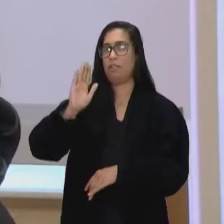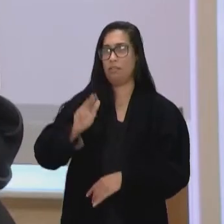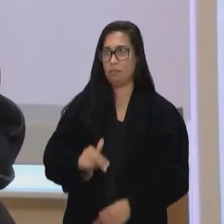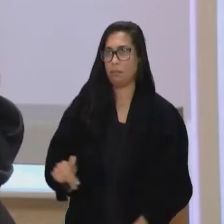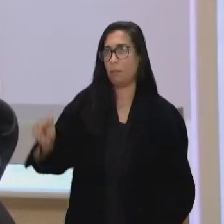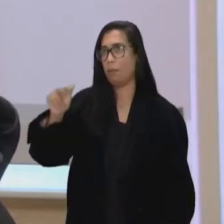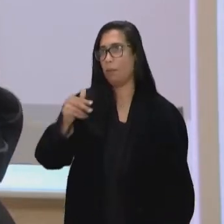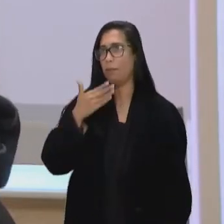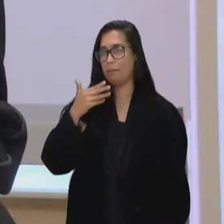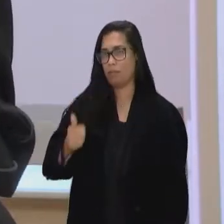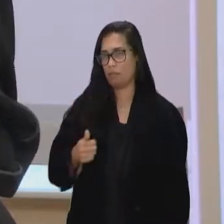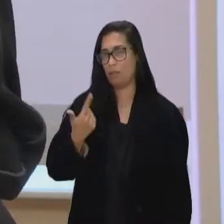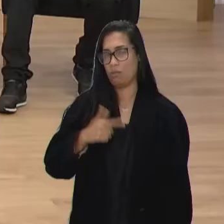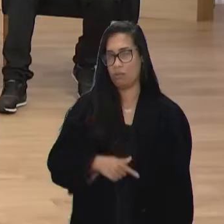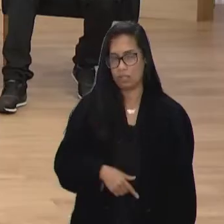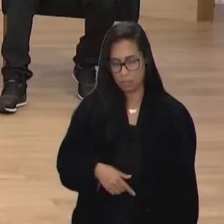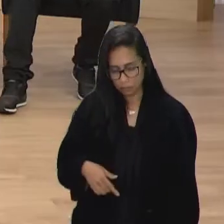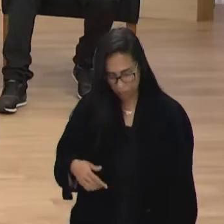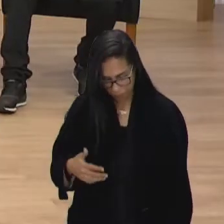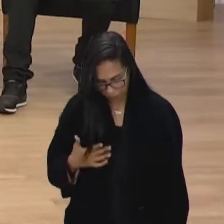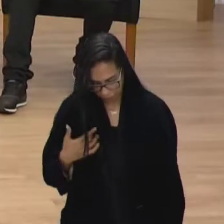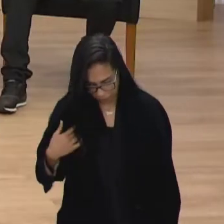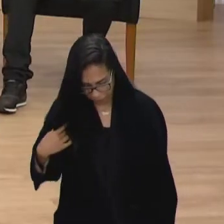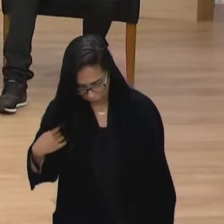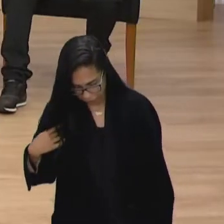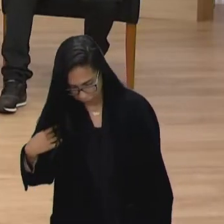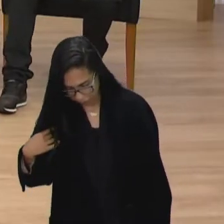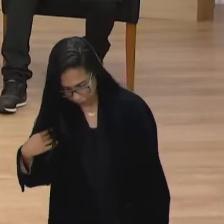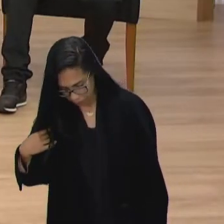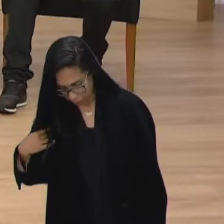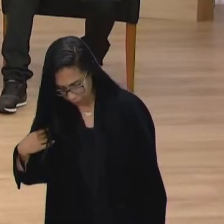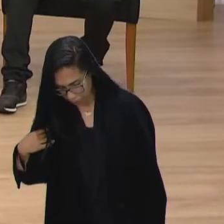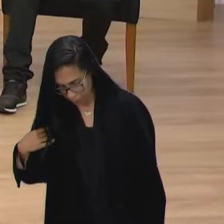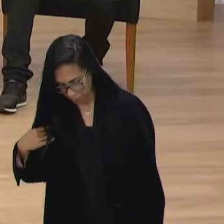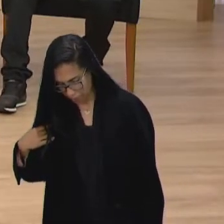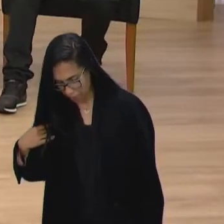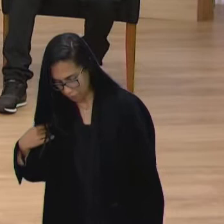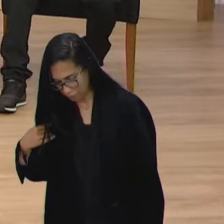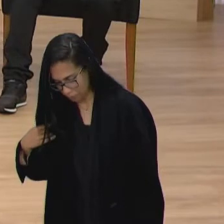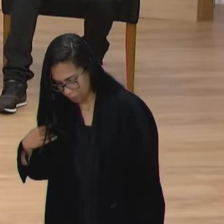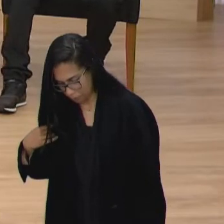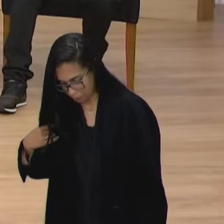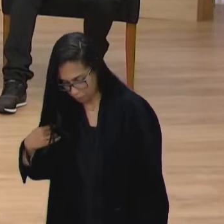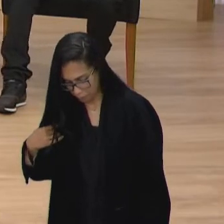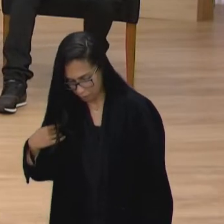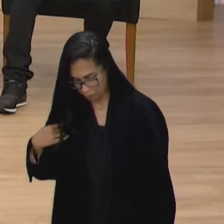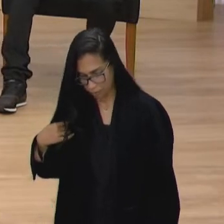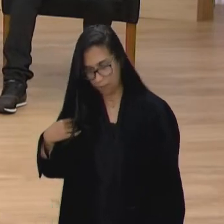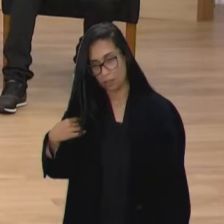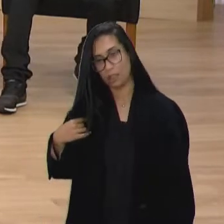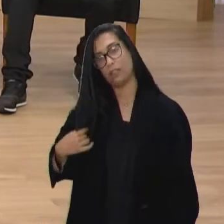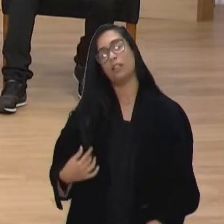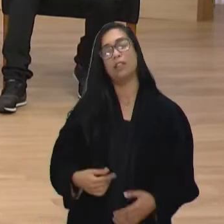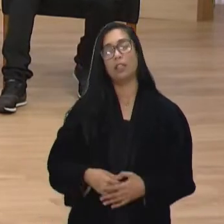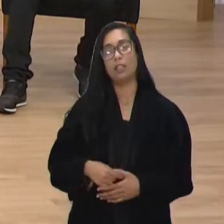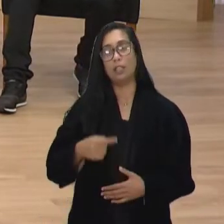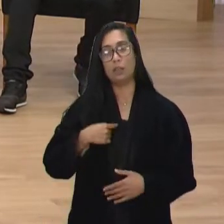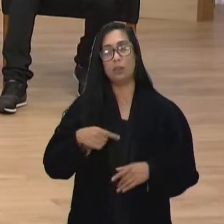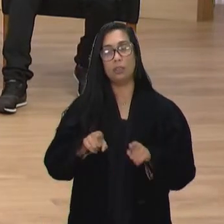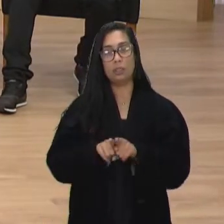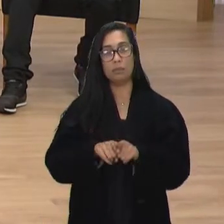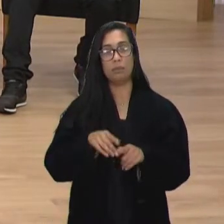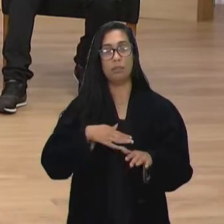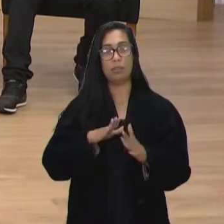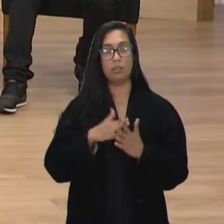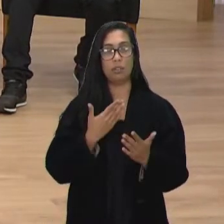com cenários. Ah, entendi. O pessoal com dom artístico, a gente já joga. Fazia isso também na escola. Funciona. O